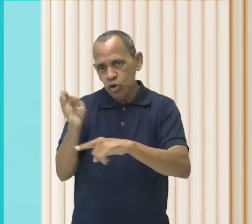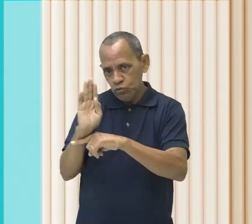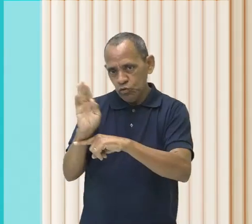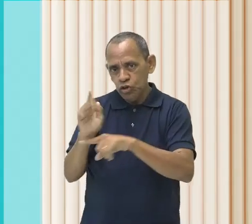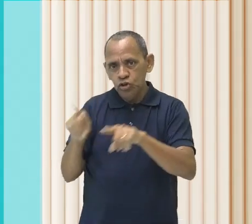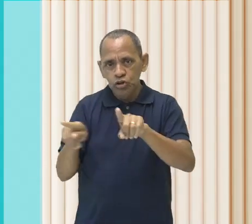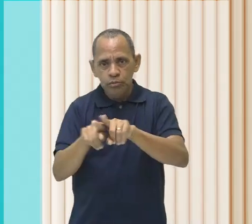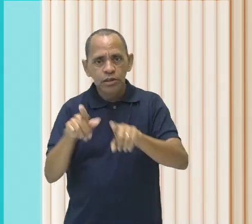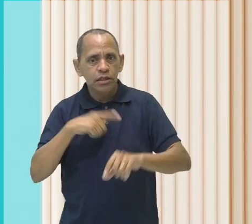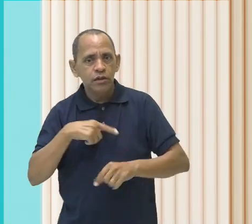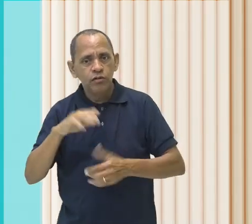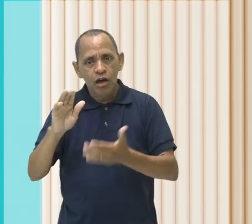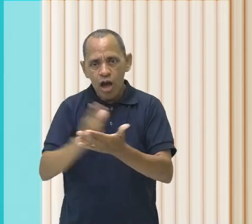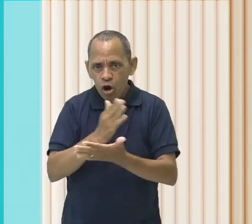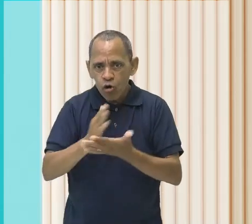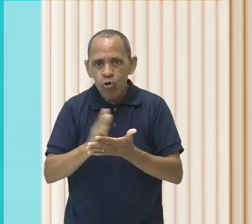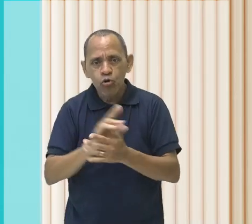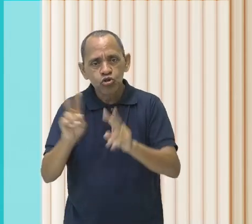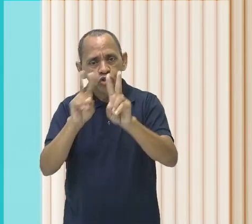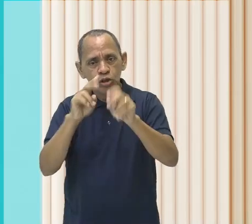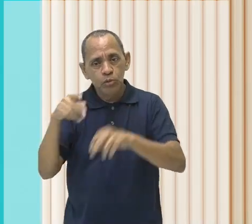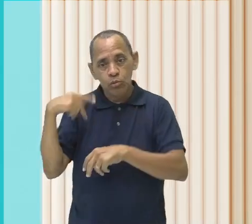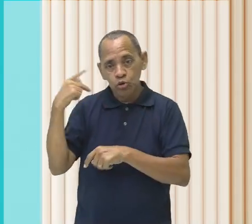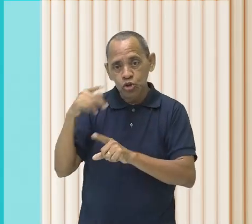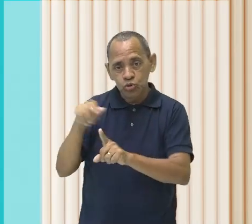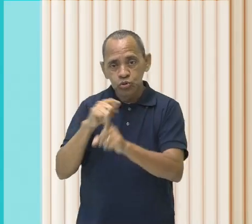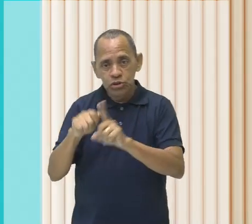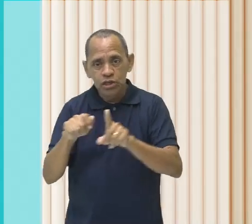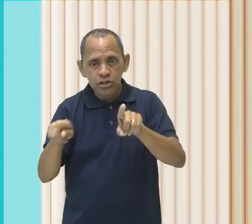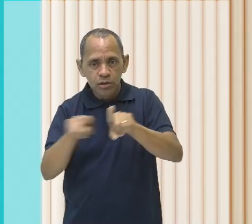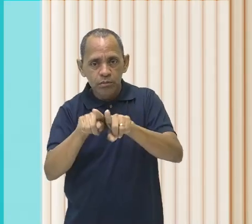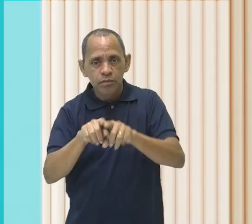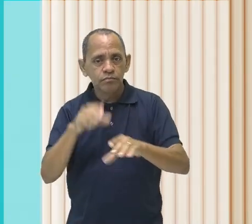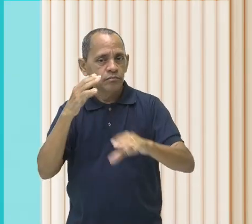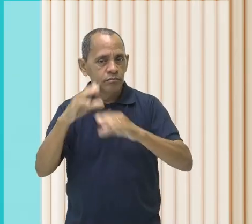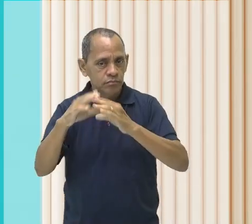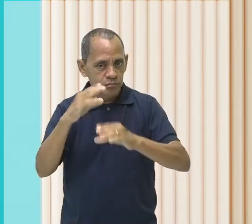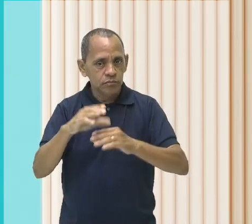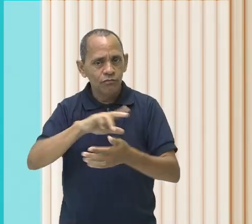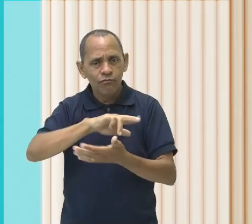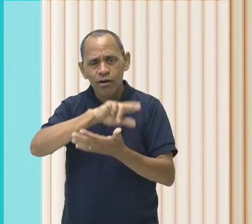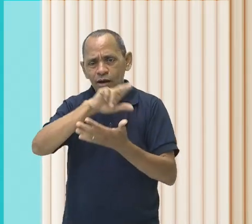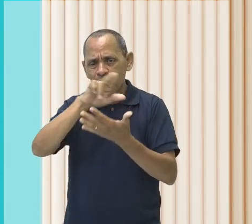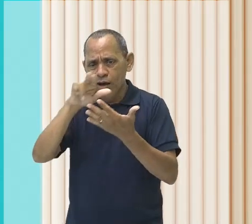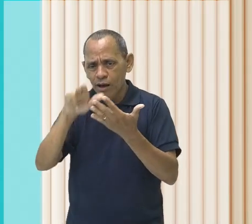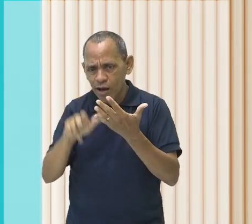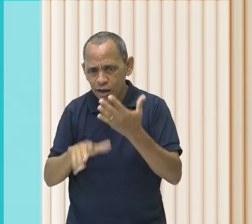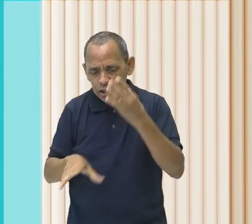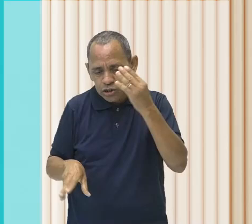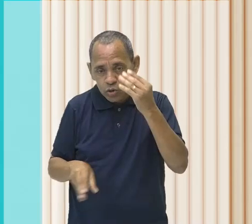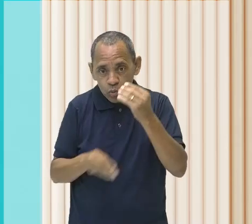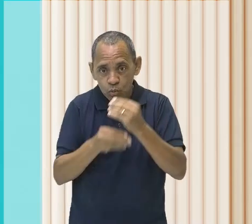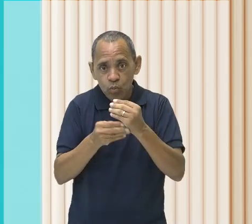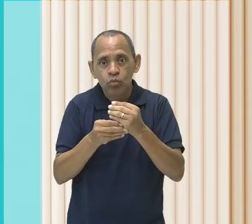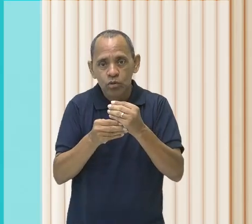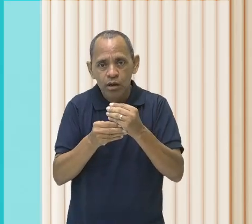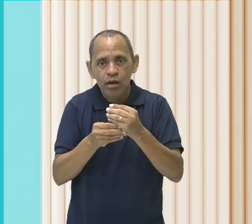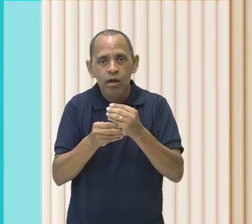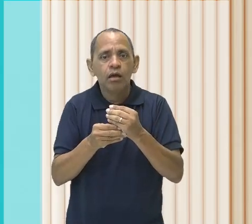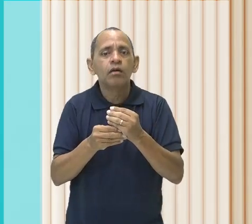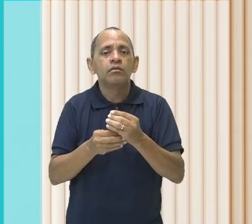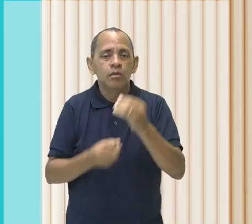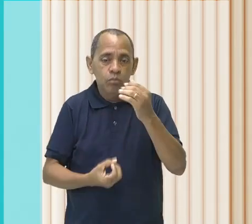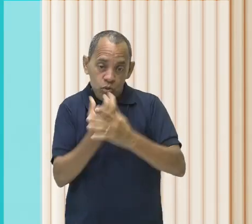políticas e sociais, e é isso que eu quero trazer para vocês. As canções, muitas canções, elas são compostas com